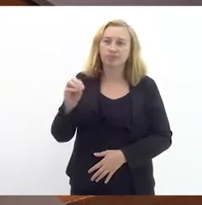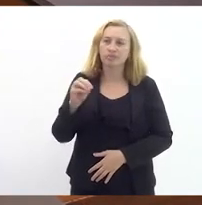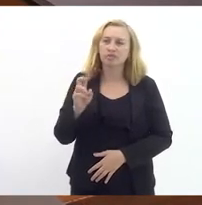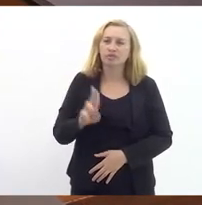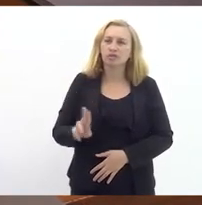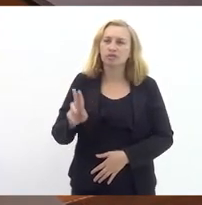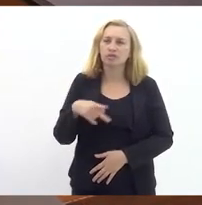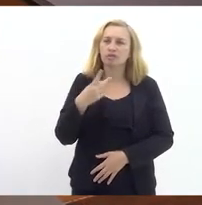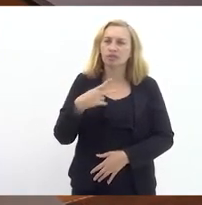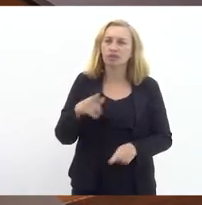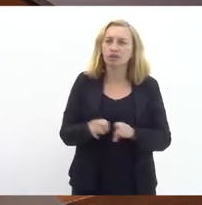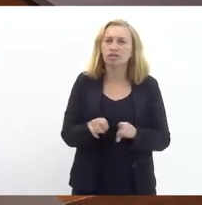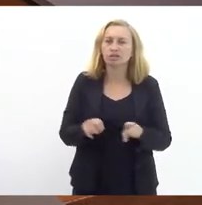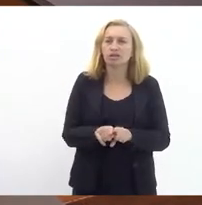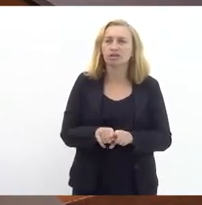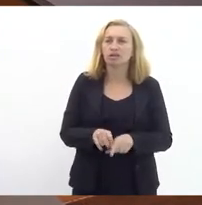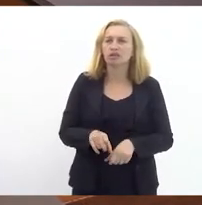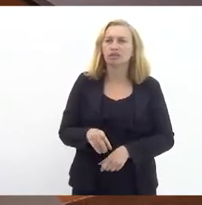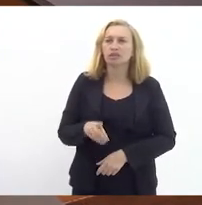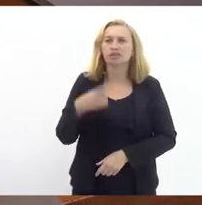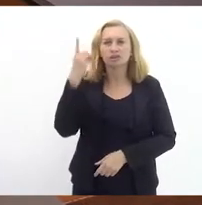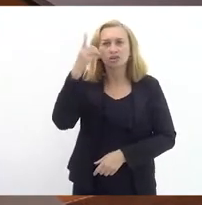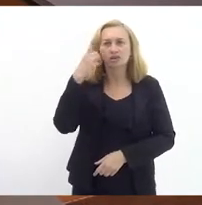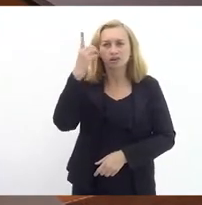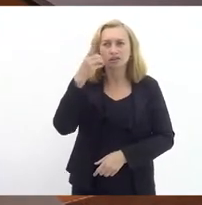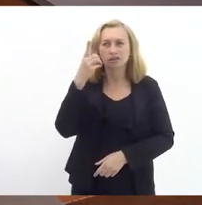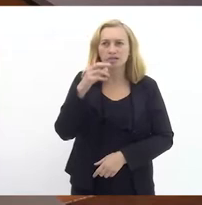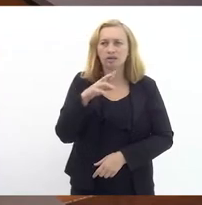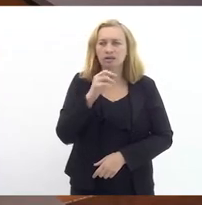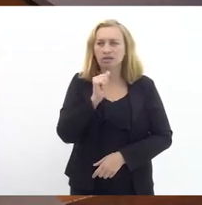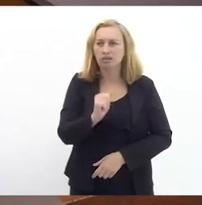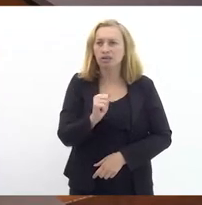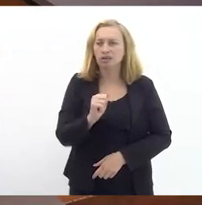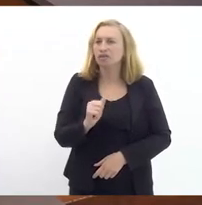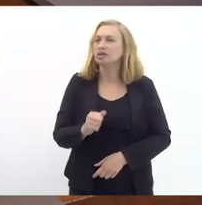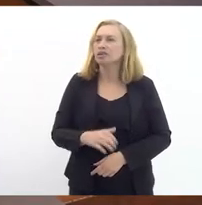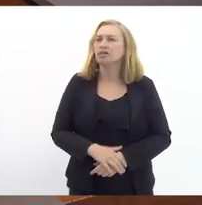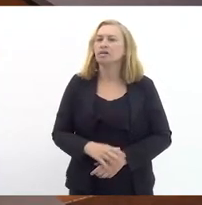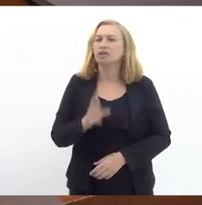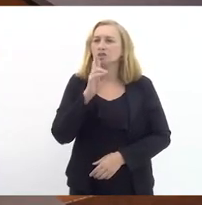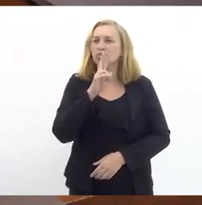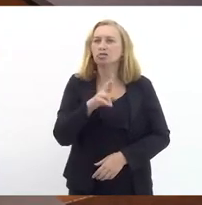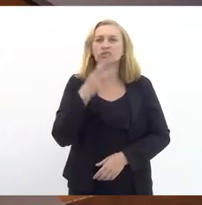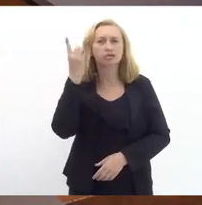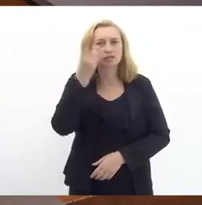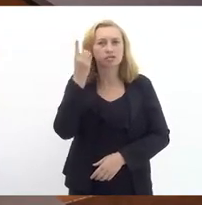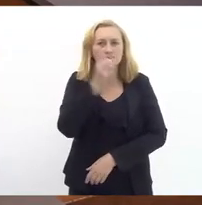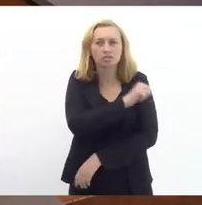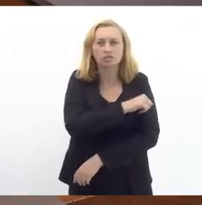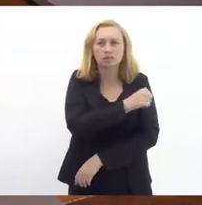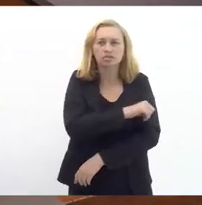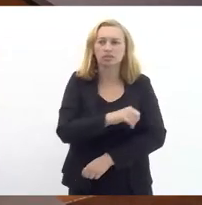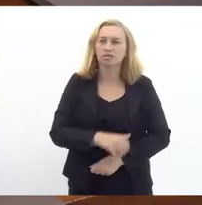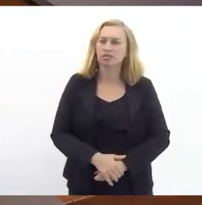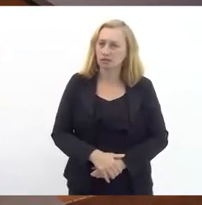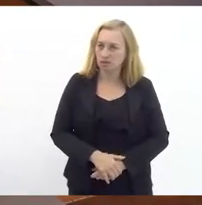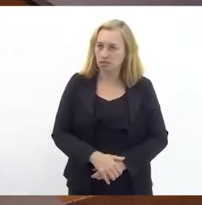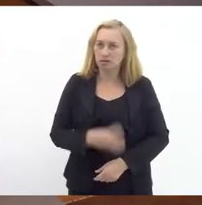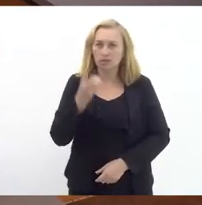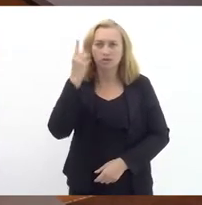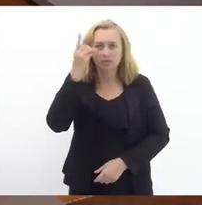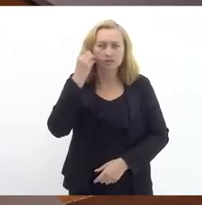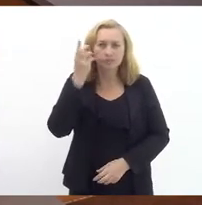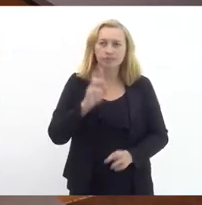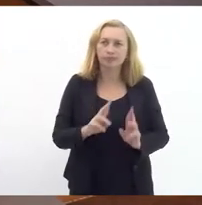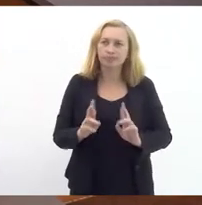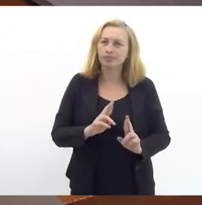deputado Rodrigo Amorim cede o espaço, correto? Então, respondendo às perguntas, deputada enfermeira Regiane, por favor, deputado. Deputada, em